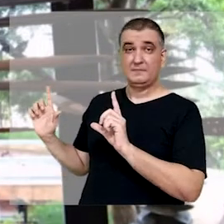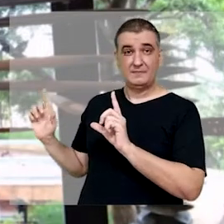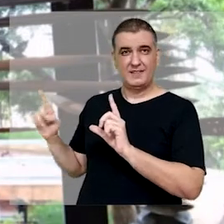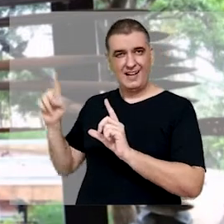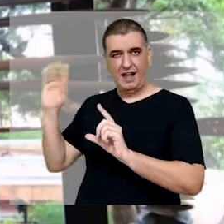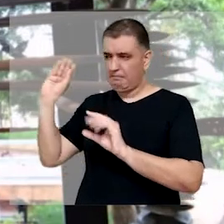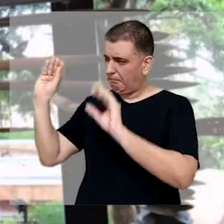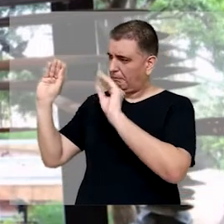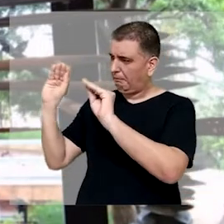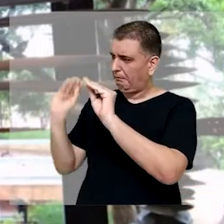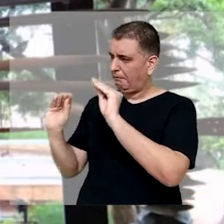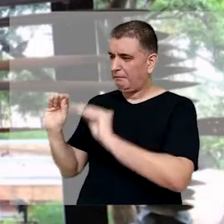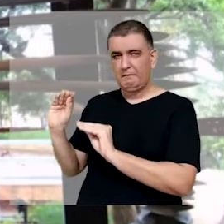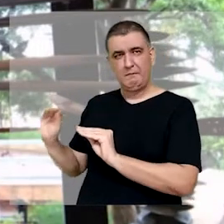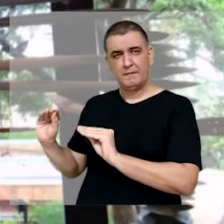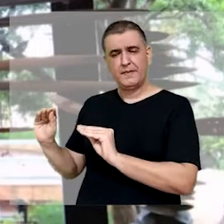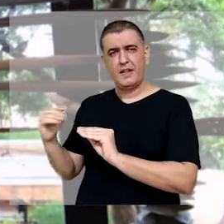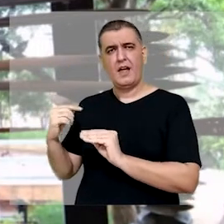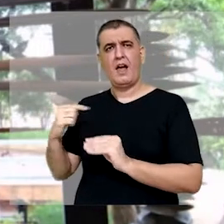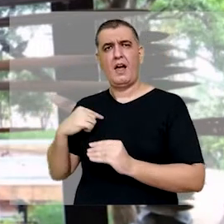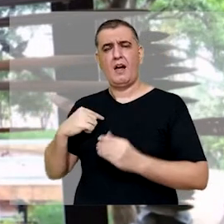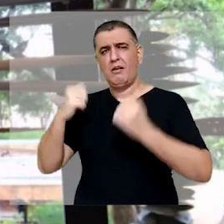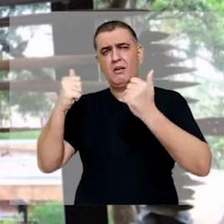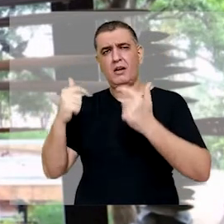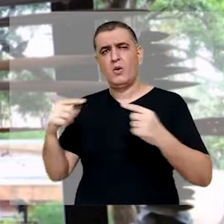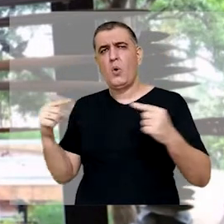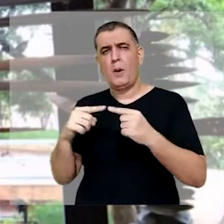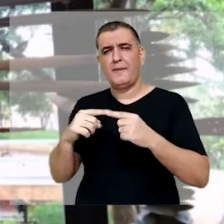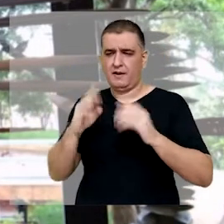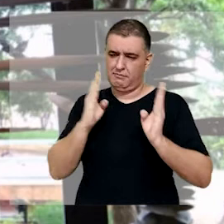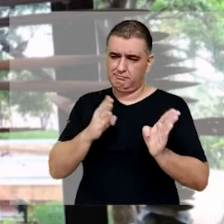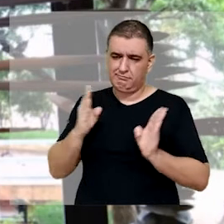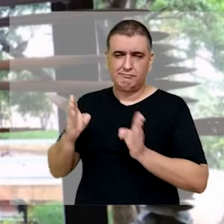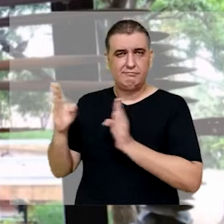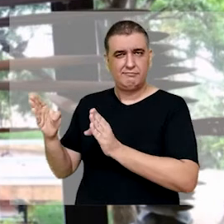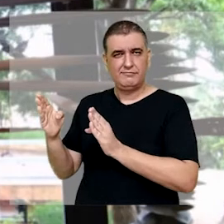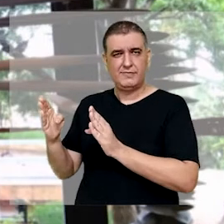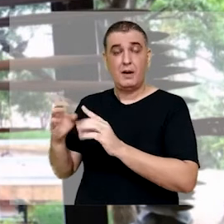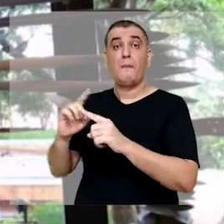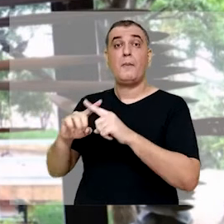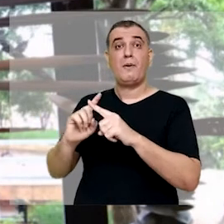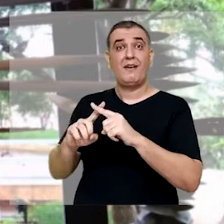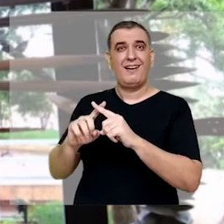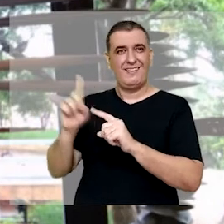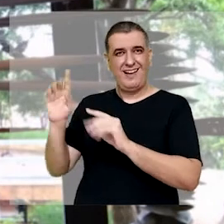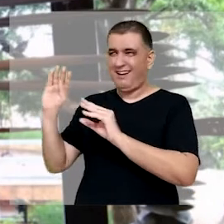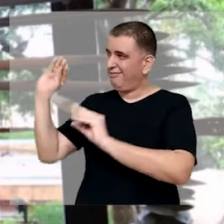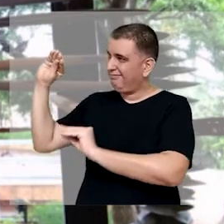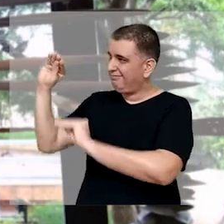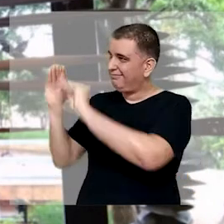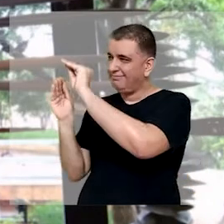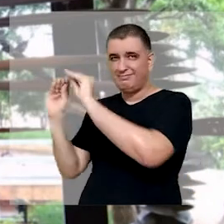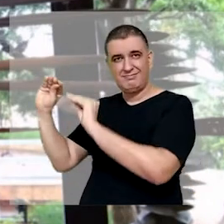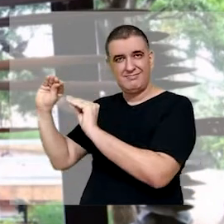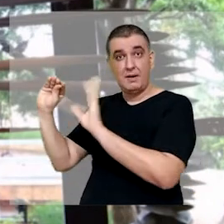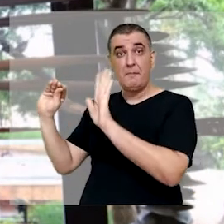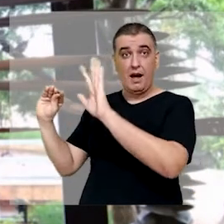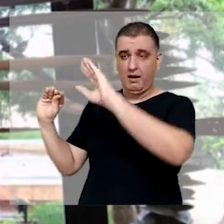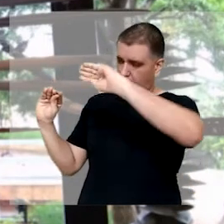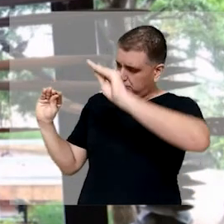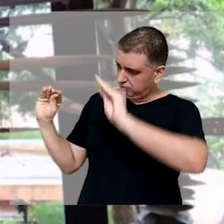quê? Porque esses elementos centrais, eles são decomposições destes dois